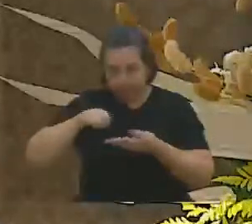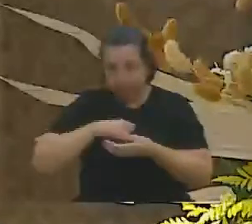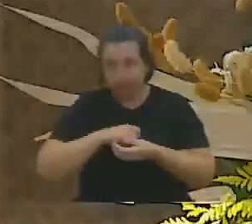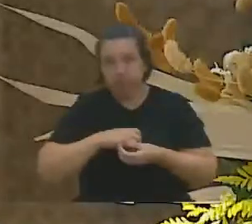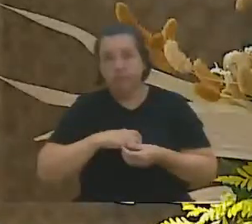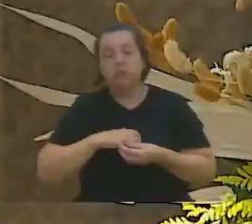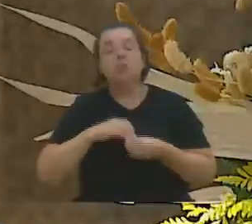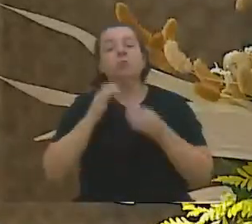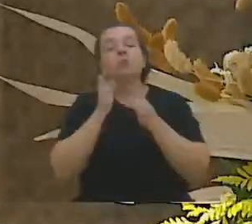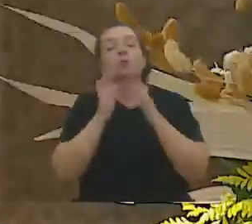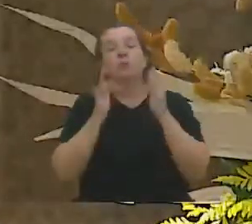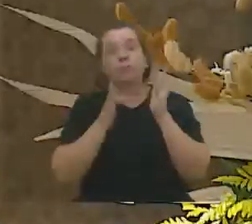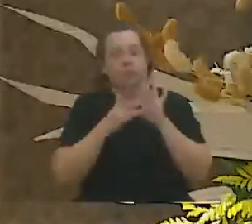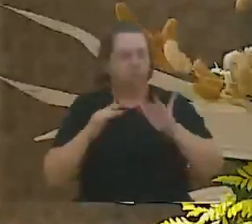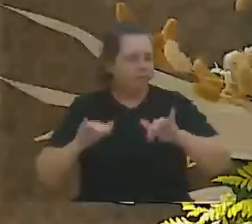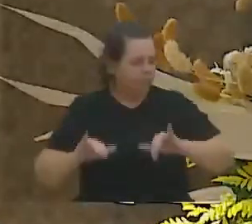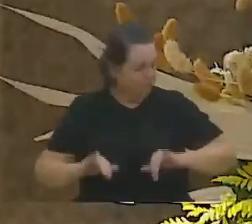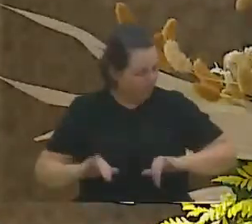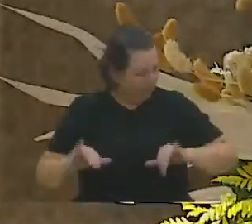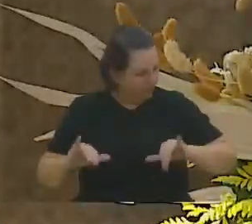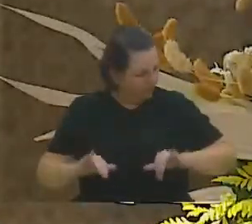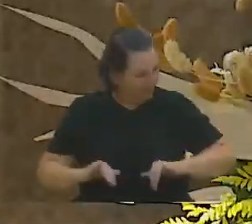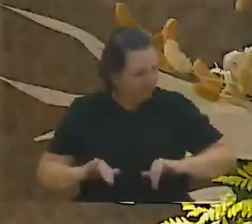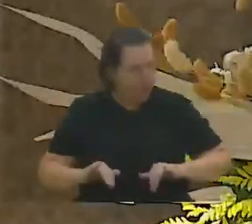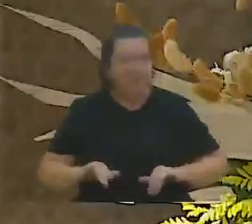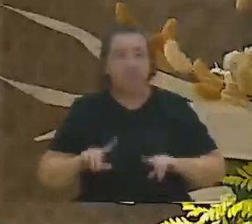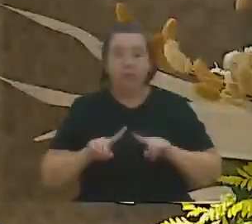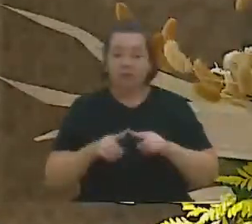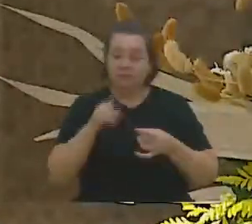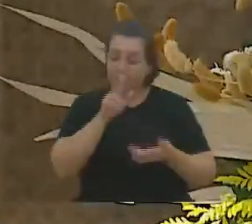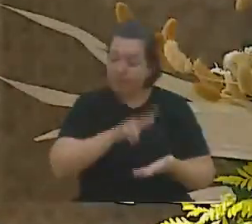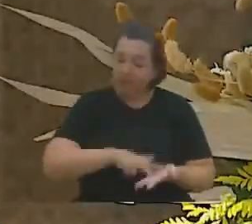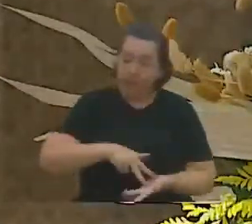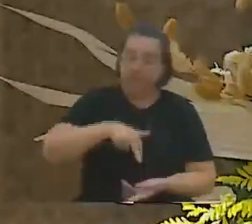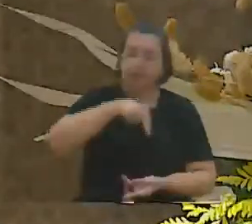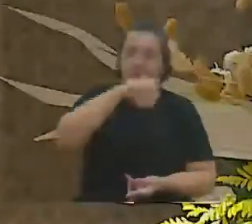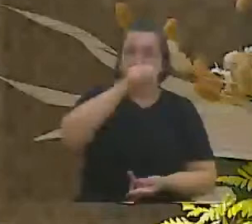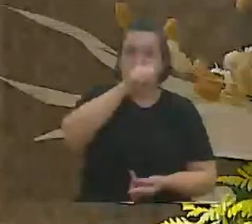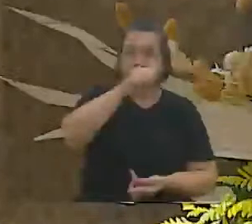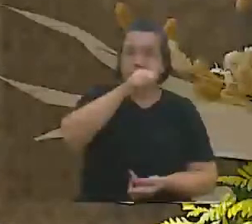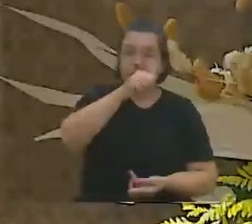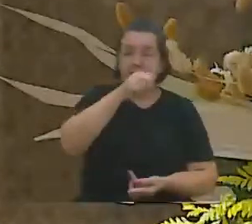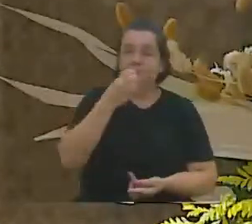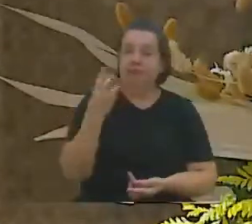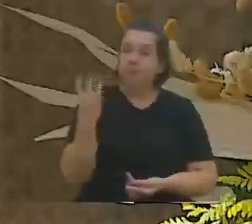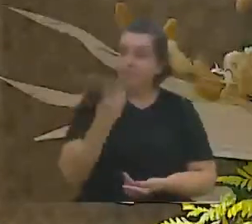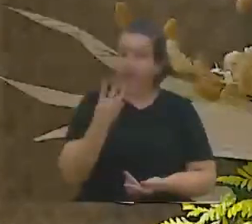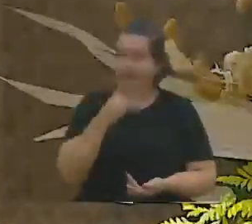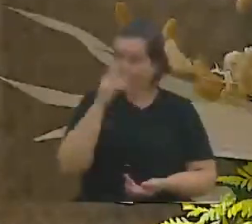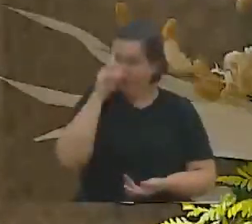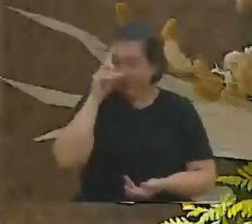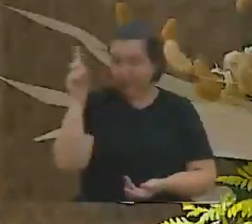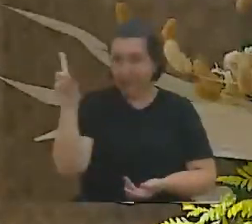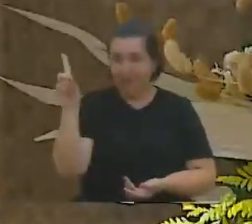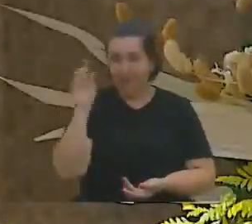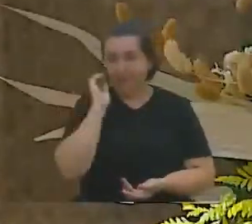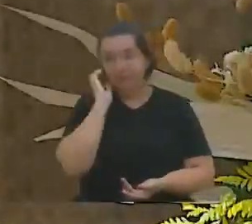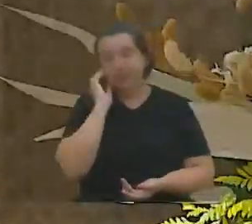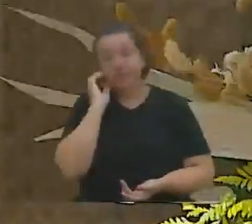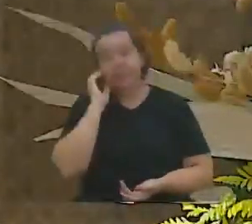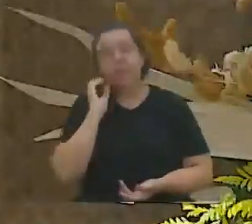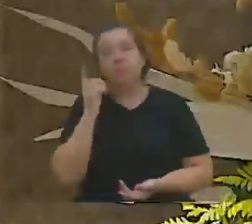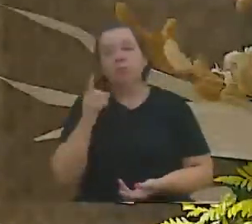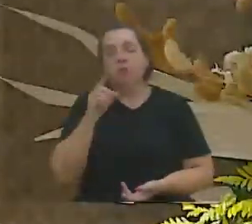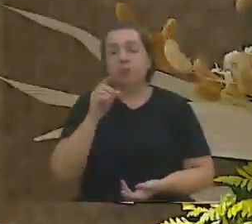o Cristo sofrerá e ressuscitará dos mortos ao terceiro dia, e no